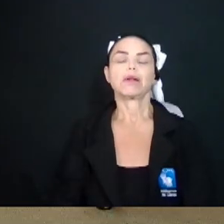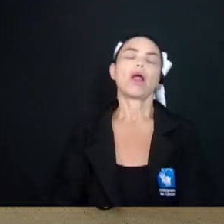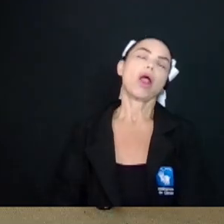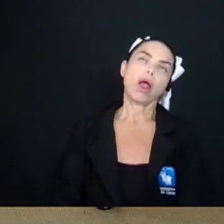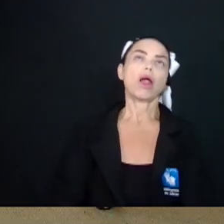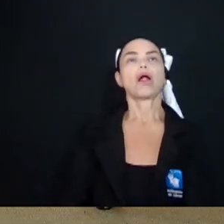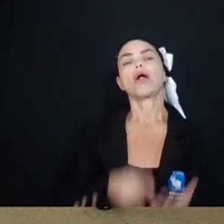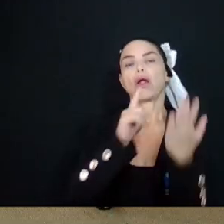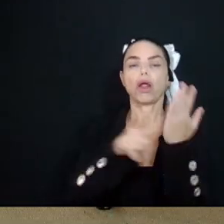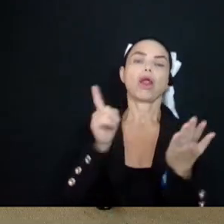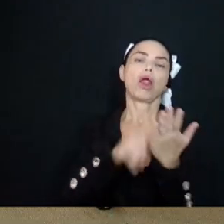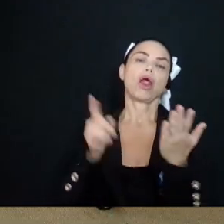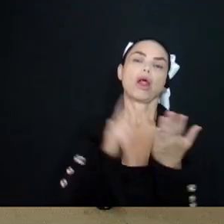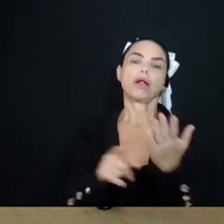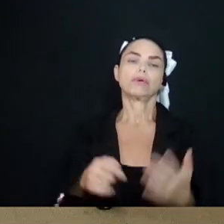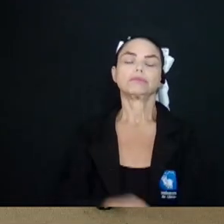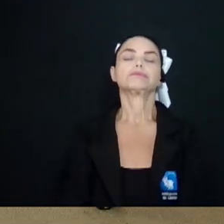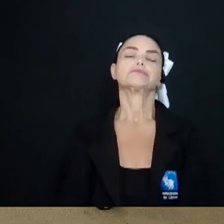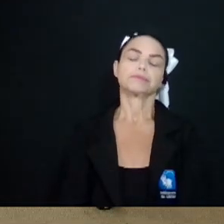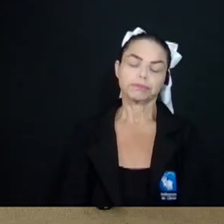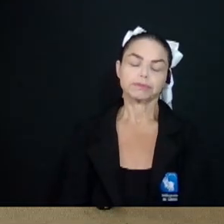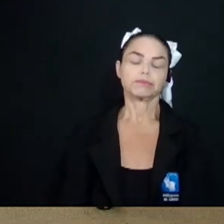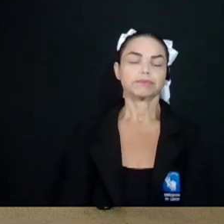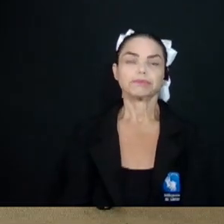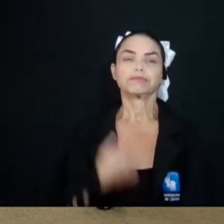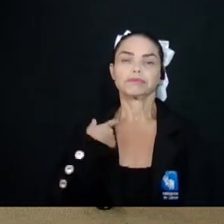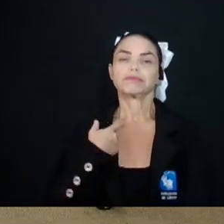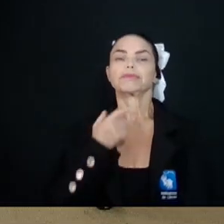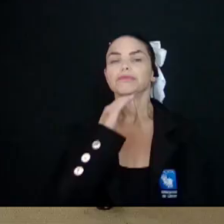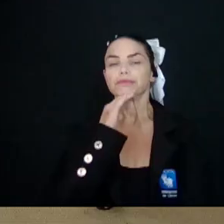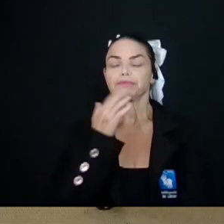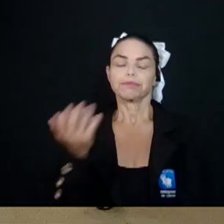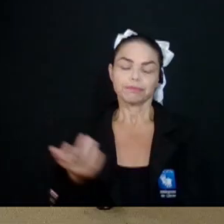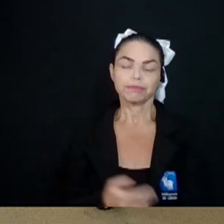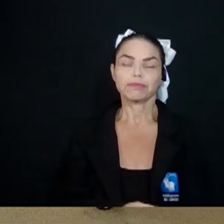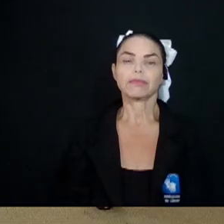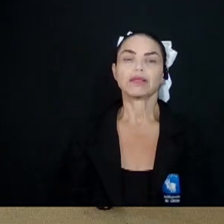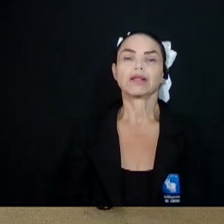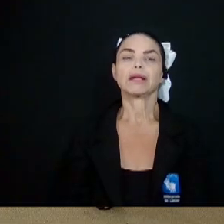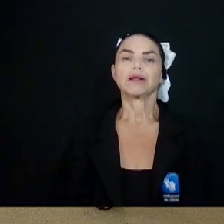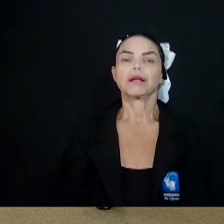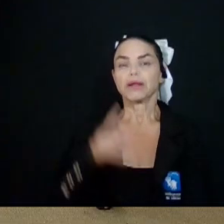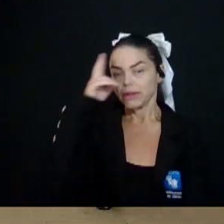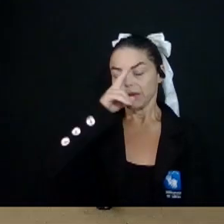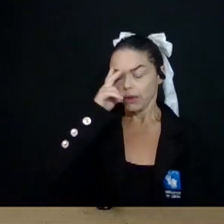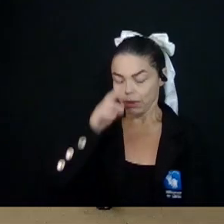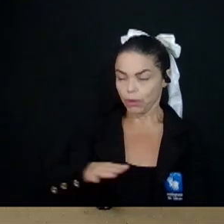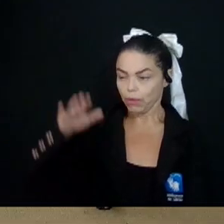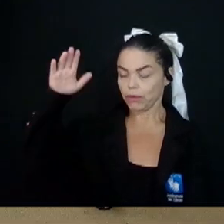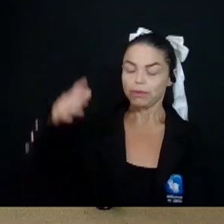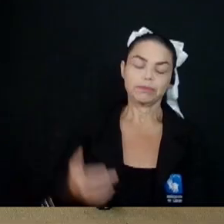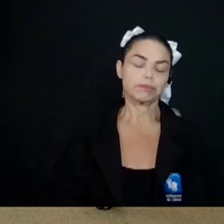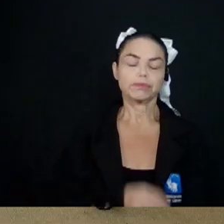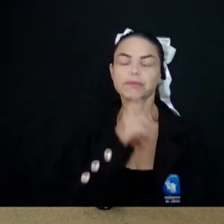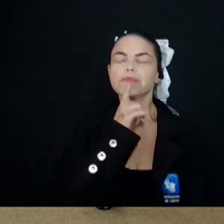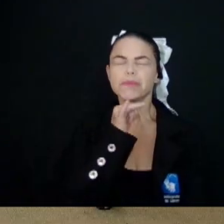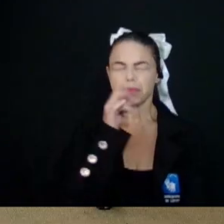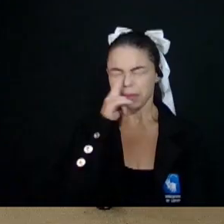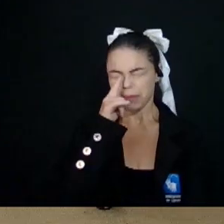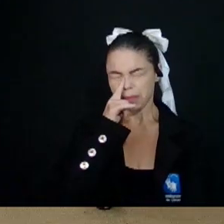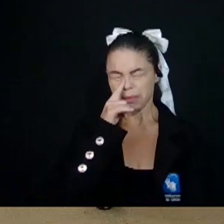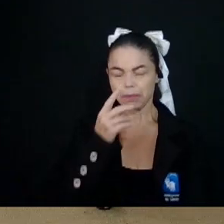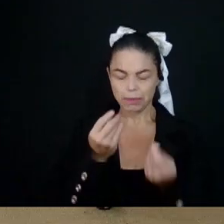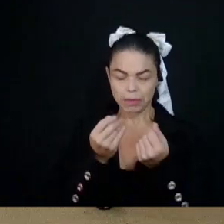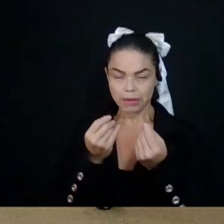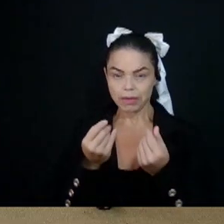todo, né, no digital, nos algoritmos, o que você vai contar depois, quando você crescer? A mãe e o pai precisa ter um olhar,